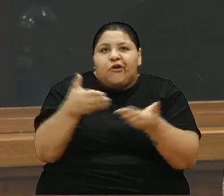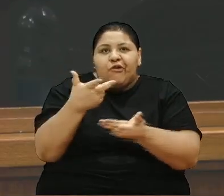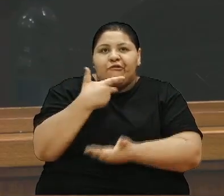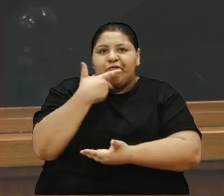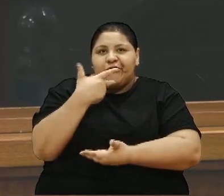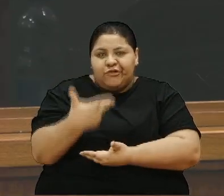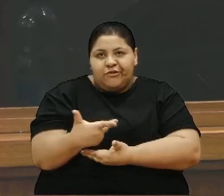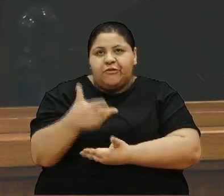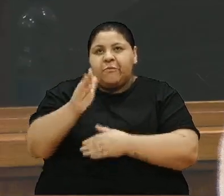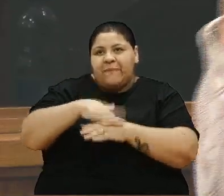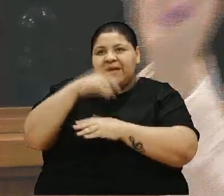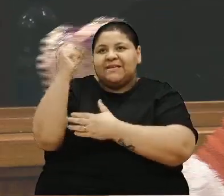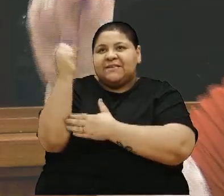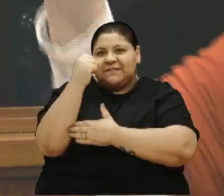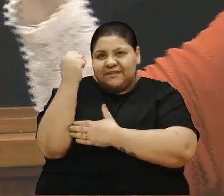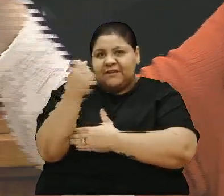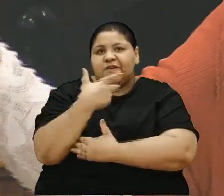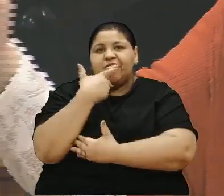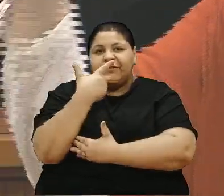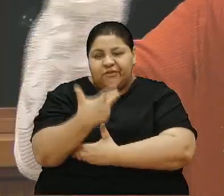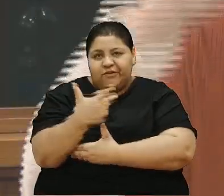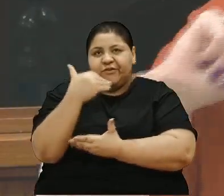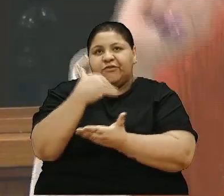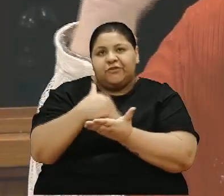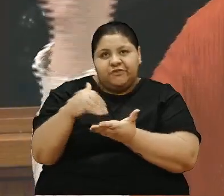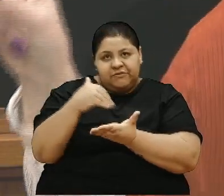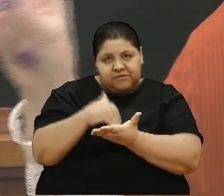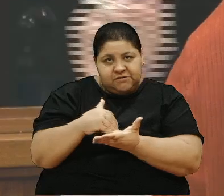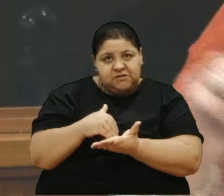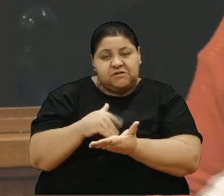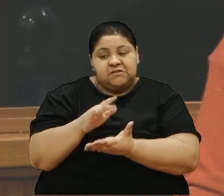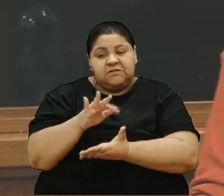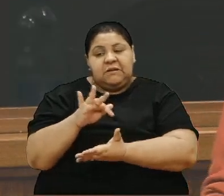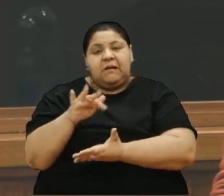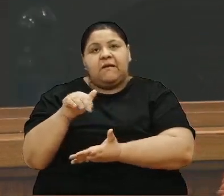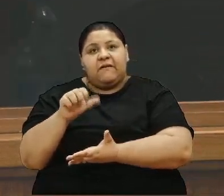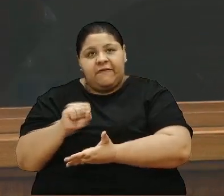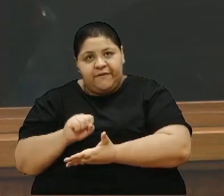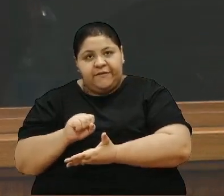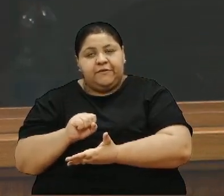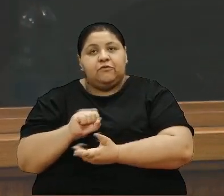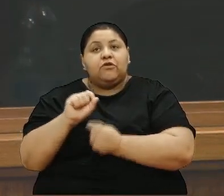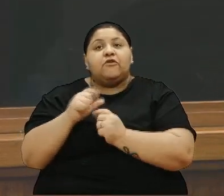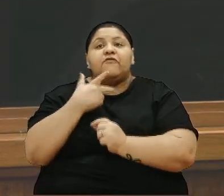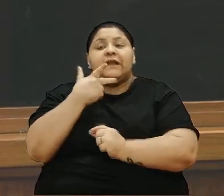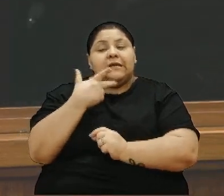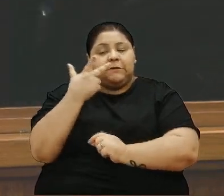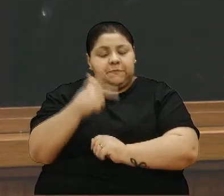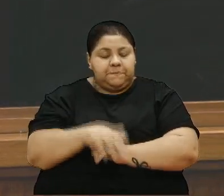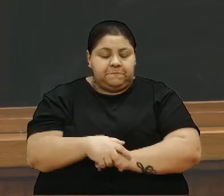o mais grave, e eu falei para o secretário da FAS o seguinte,